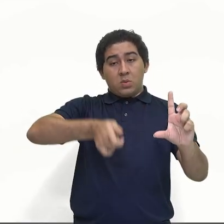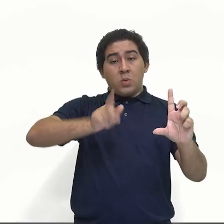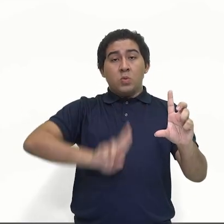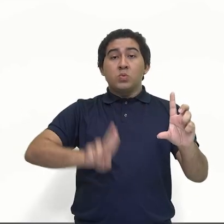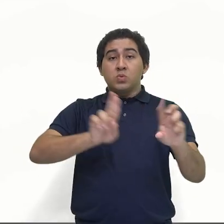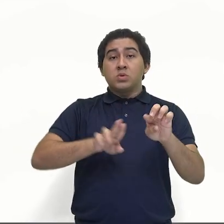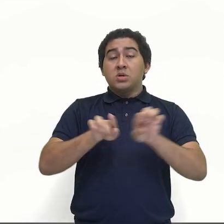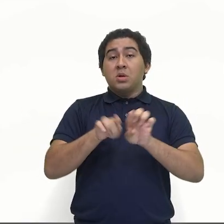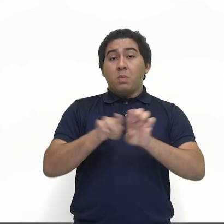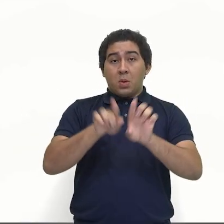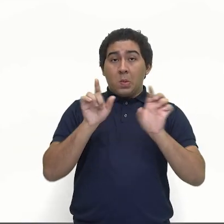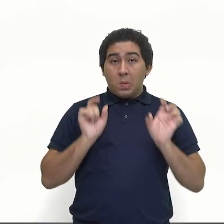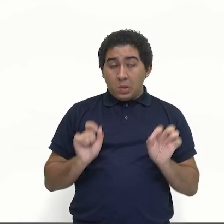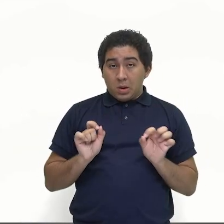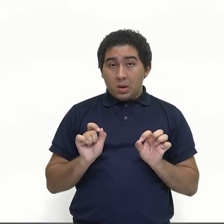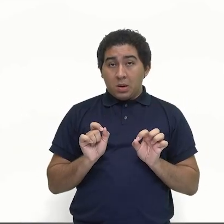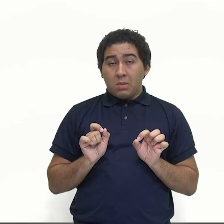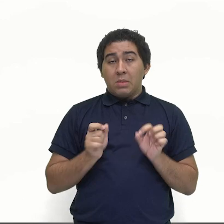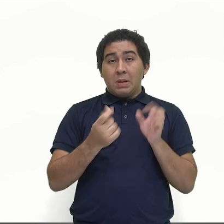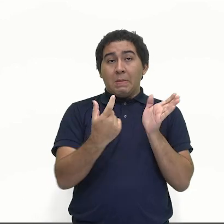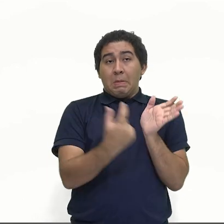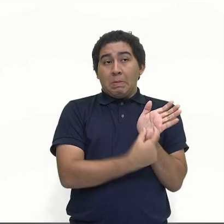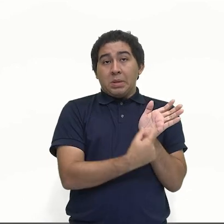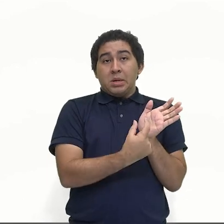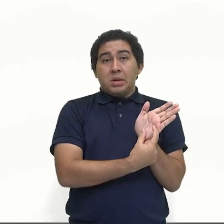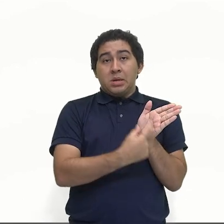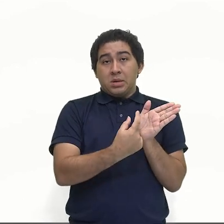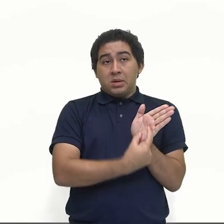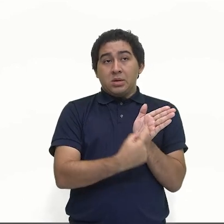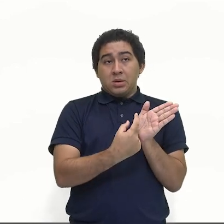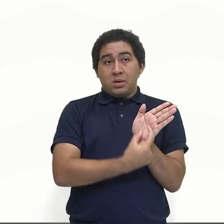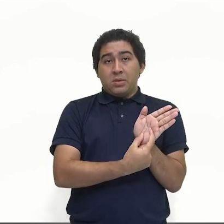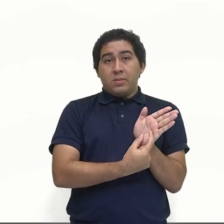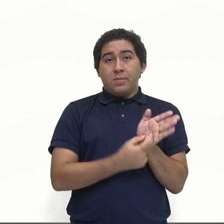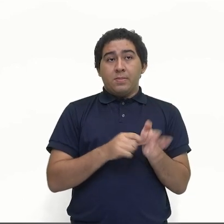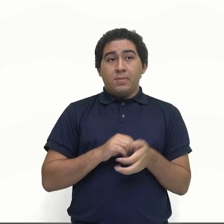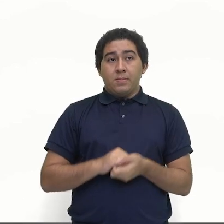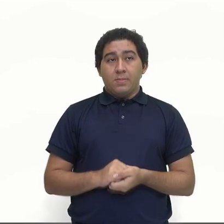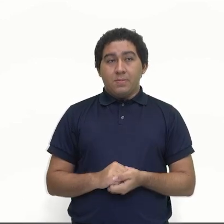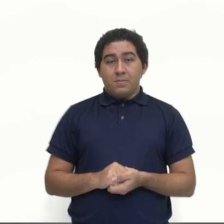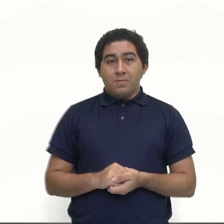utiliza-se também a pilha. Aí você tem